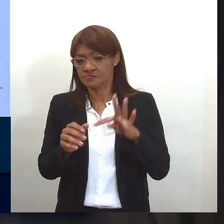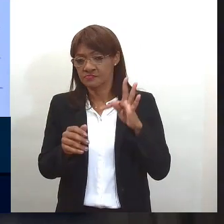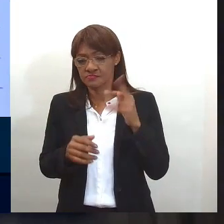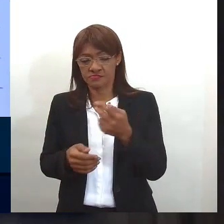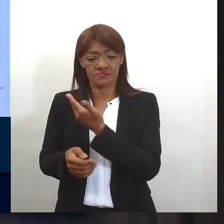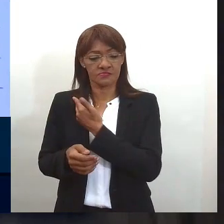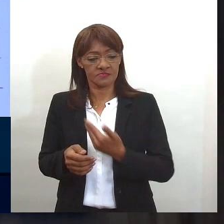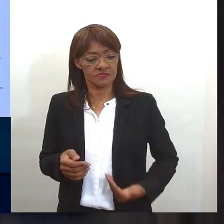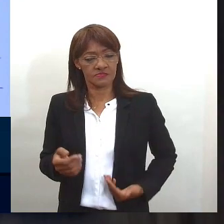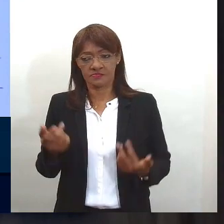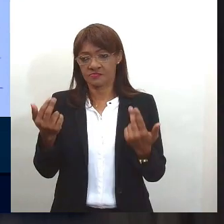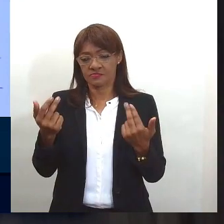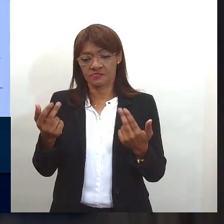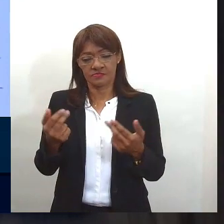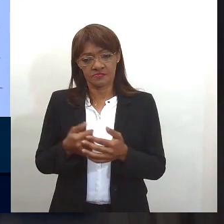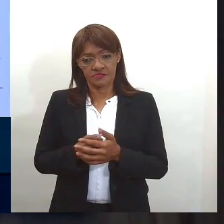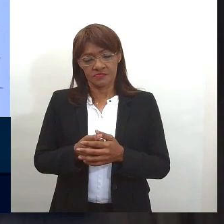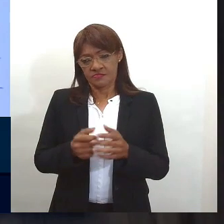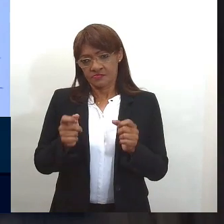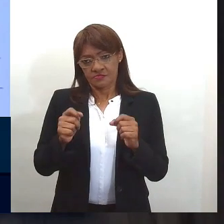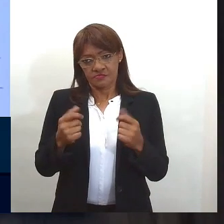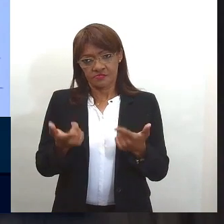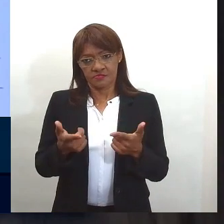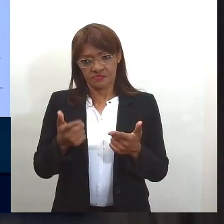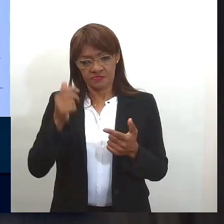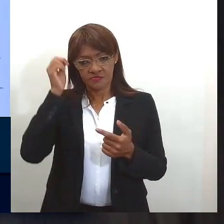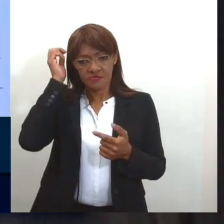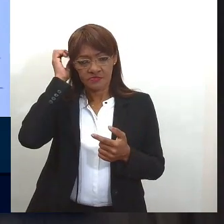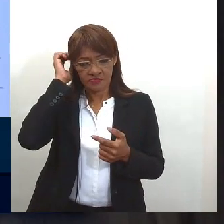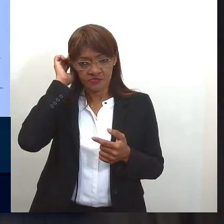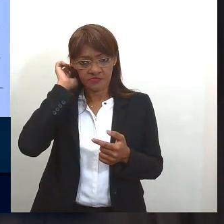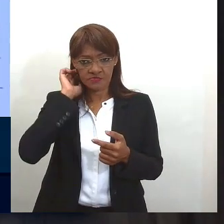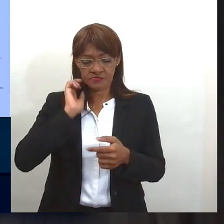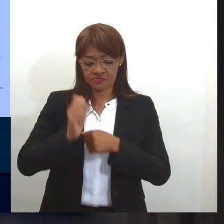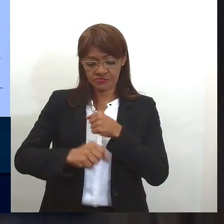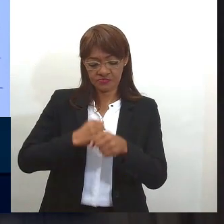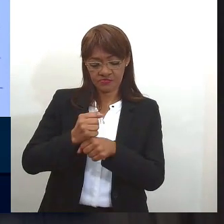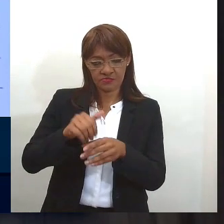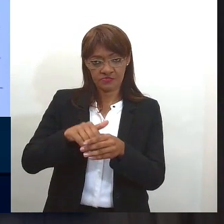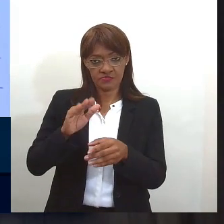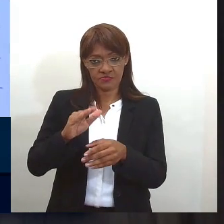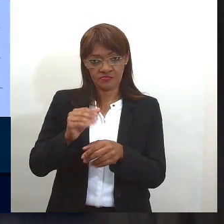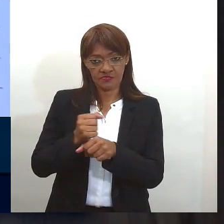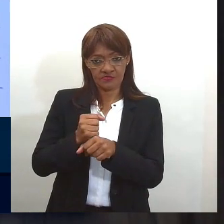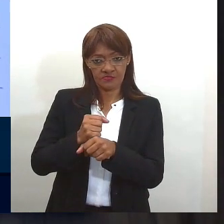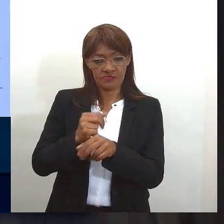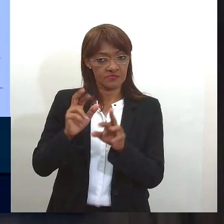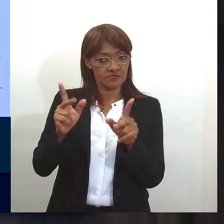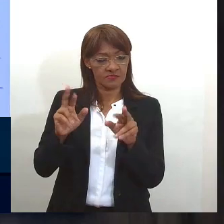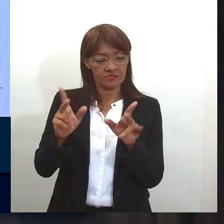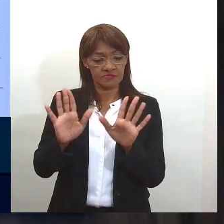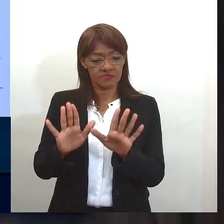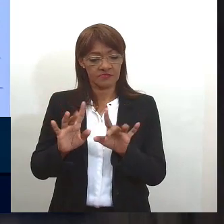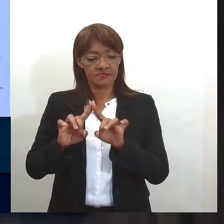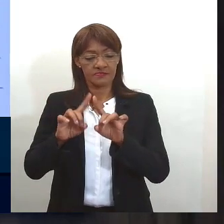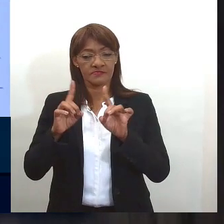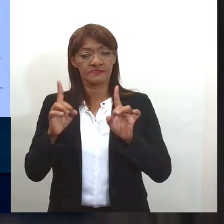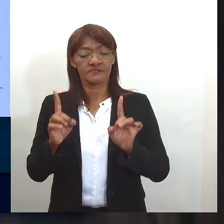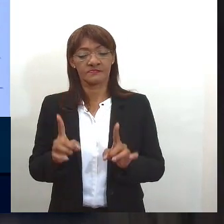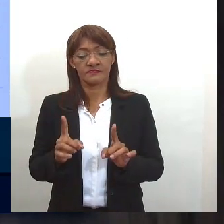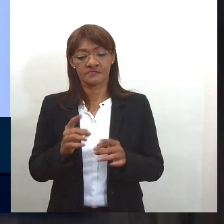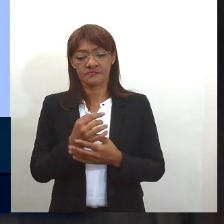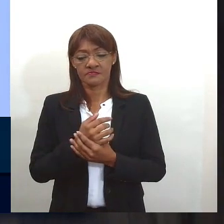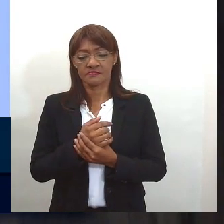de reeleição é diferente, mas geralmente no primeiro ano de governo o nível de investimento é menor.